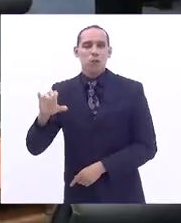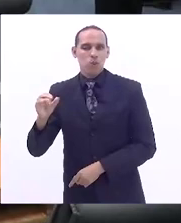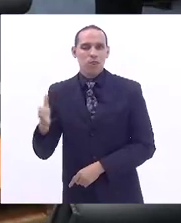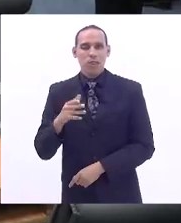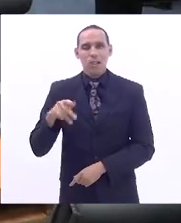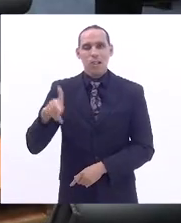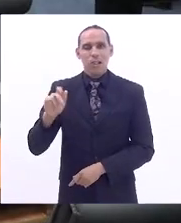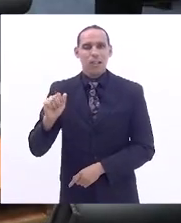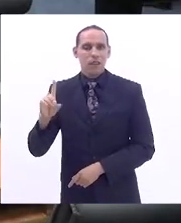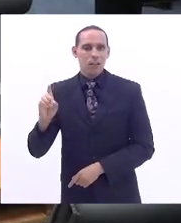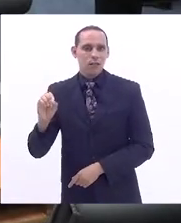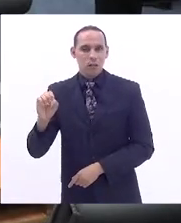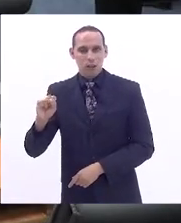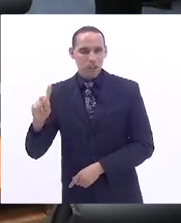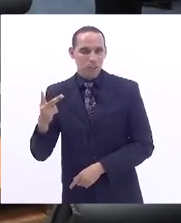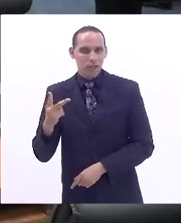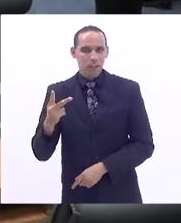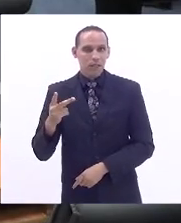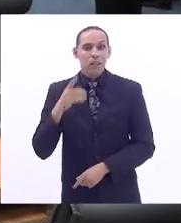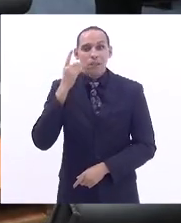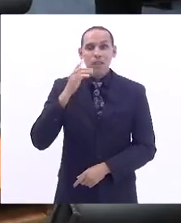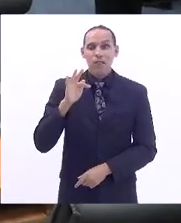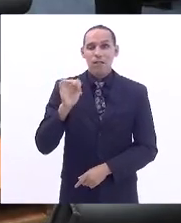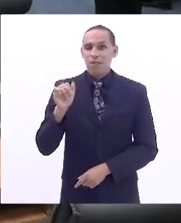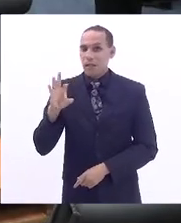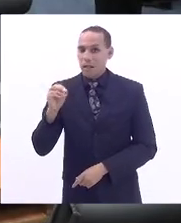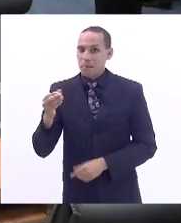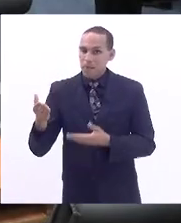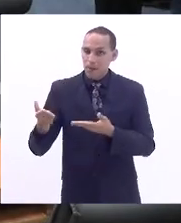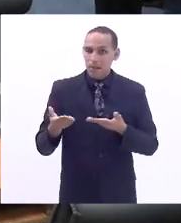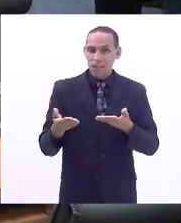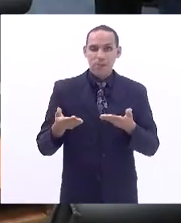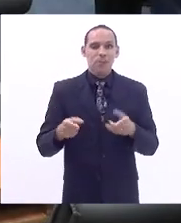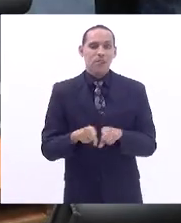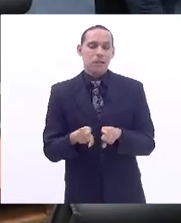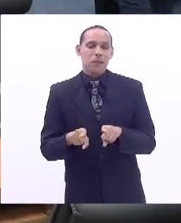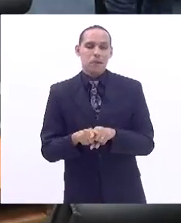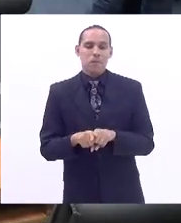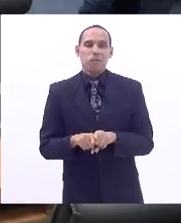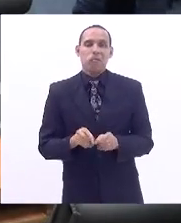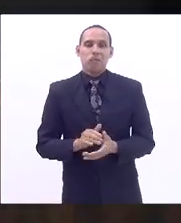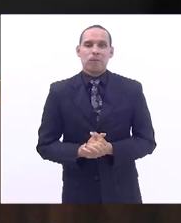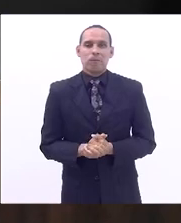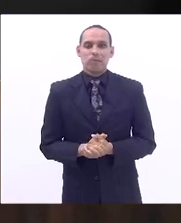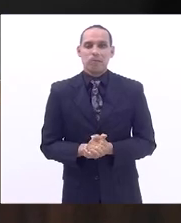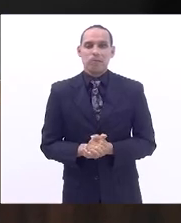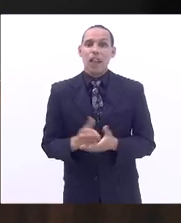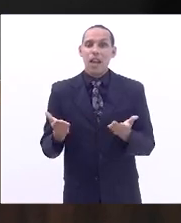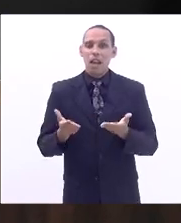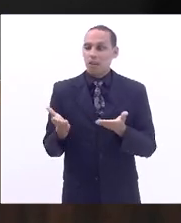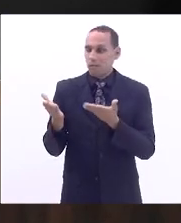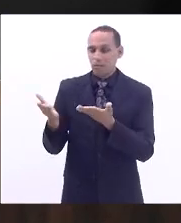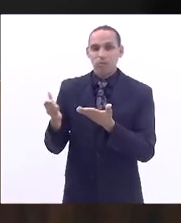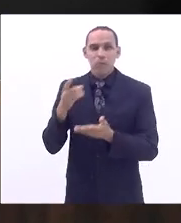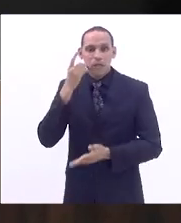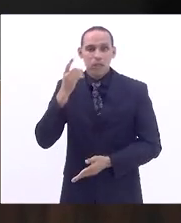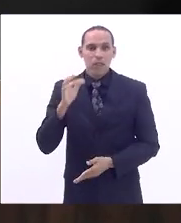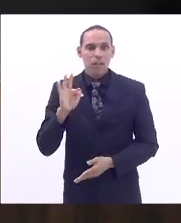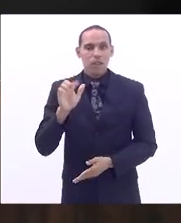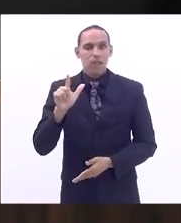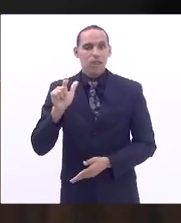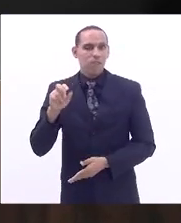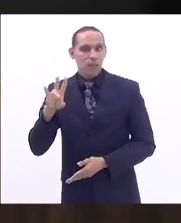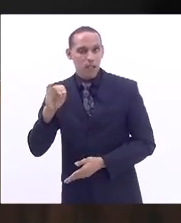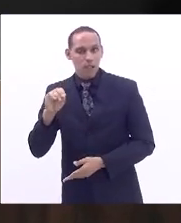é apertado Fabi seja muito bem vindo também a nossa casa passo agora a palavra Deputado Flávio